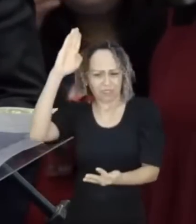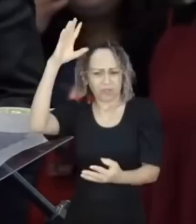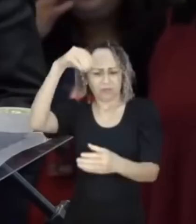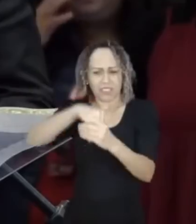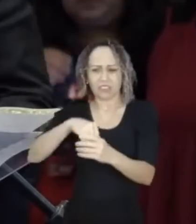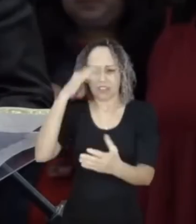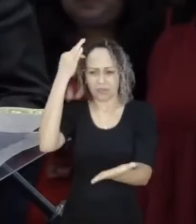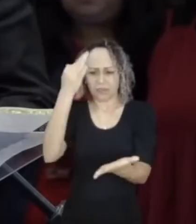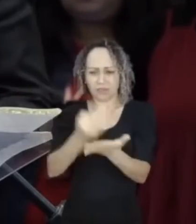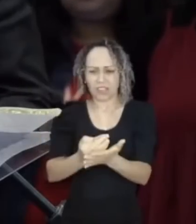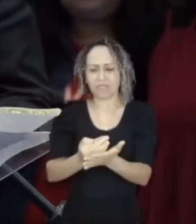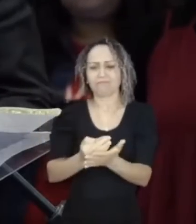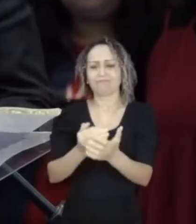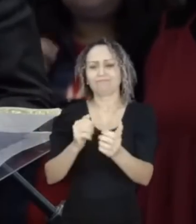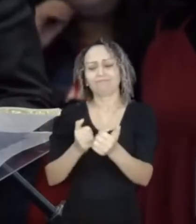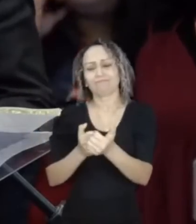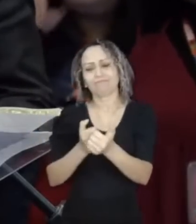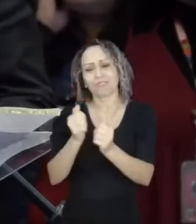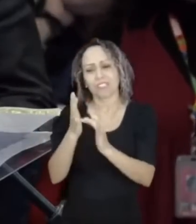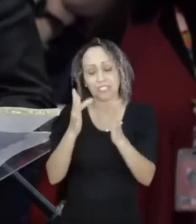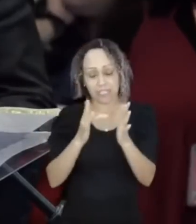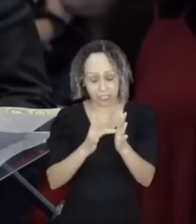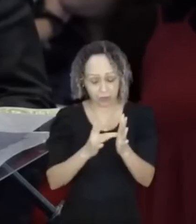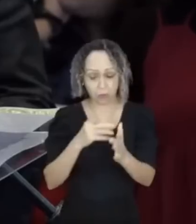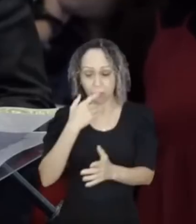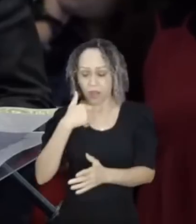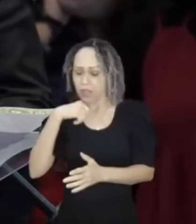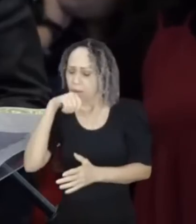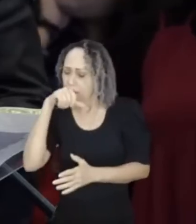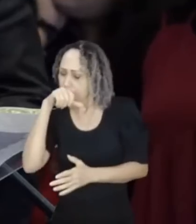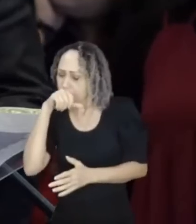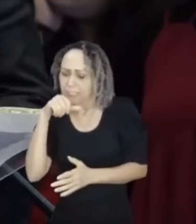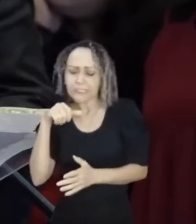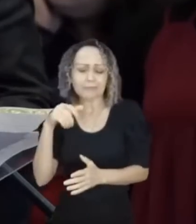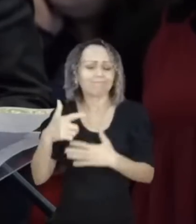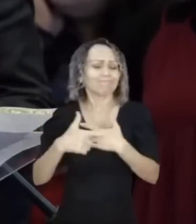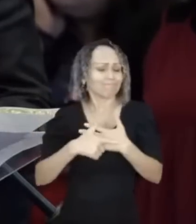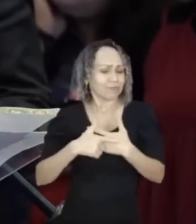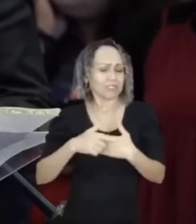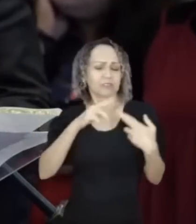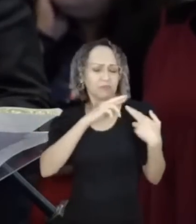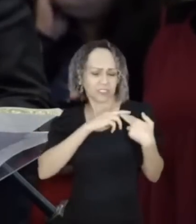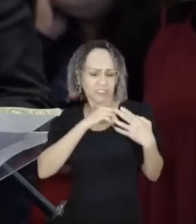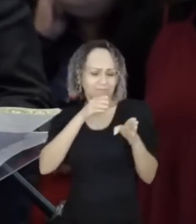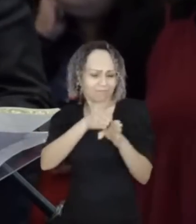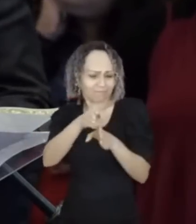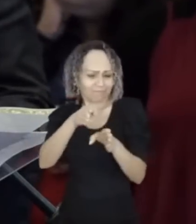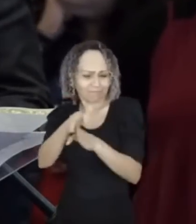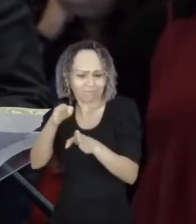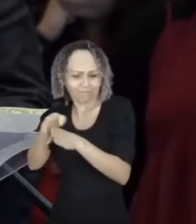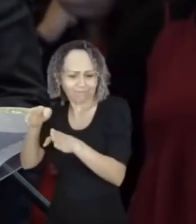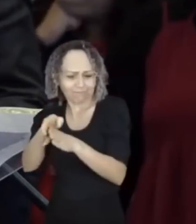orientação dos pais são fundamentais na educação de seus filhos, cabendo à escola apoiá-los, dialogando e respeitando os